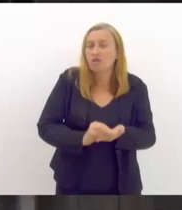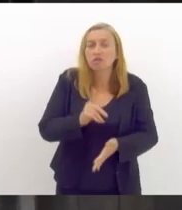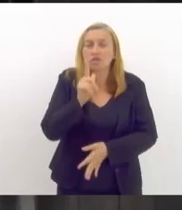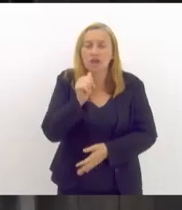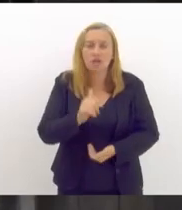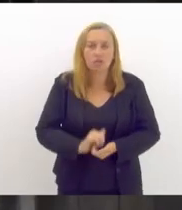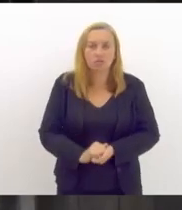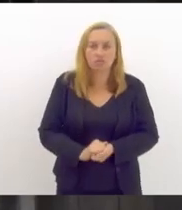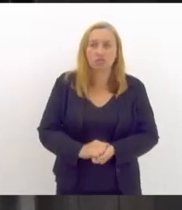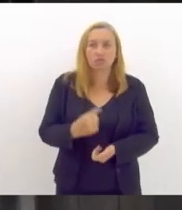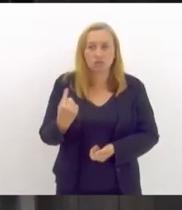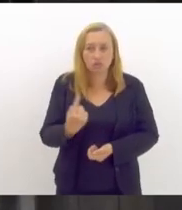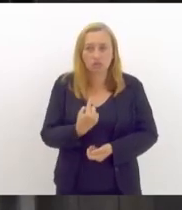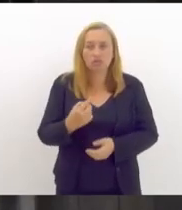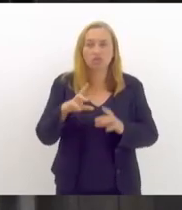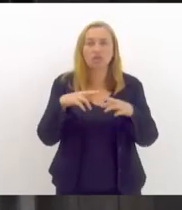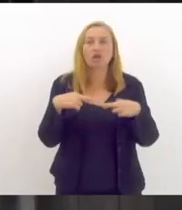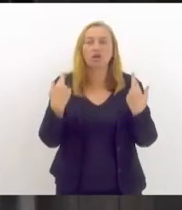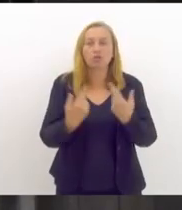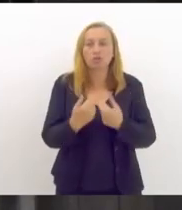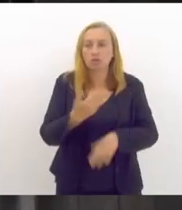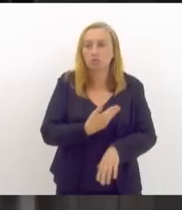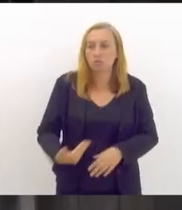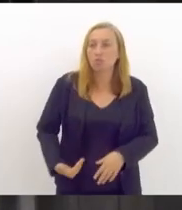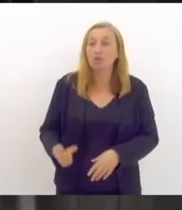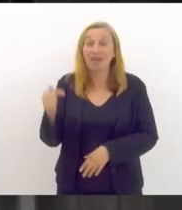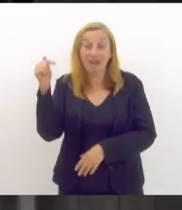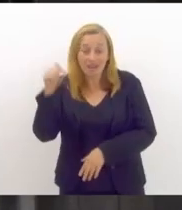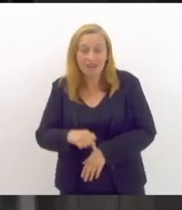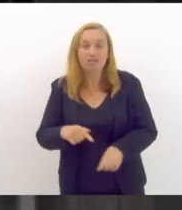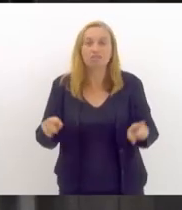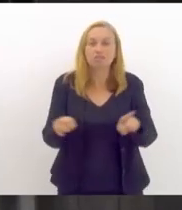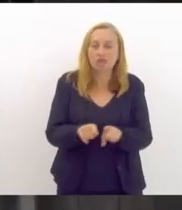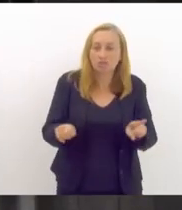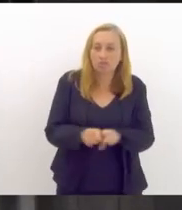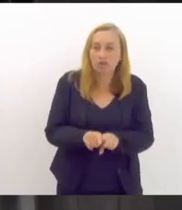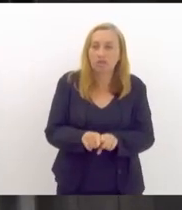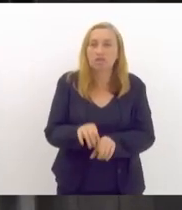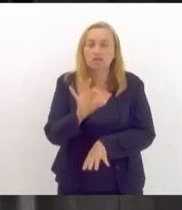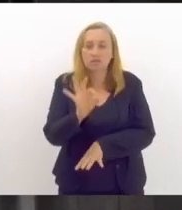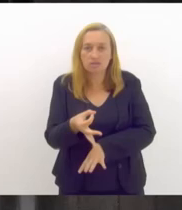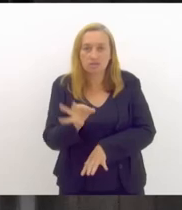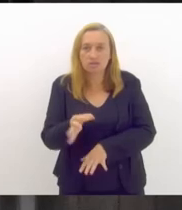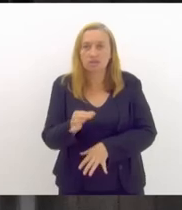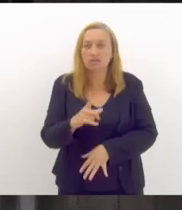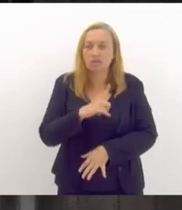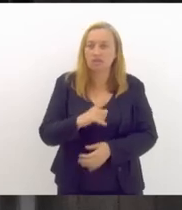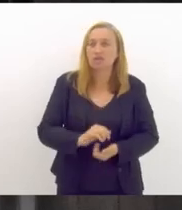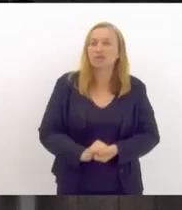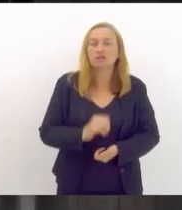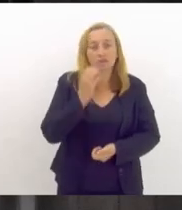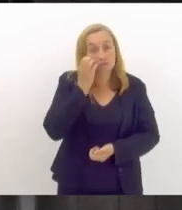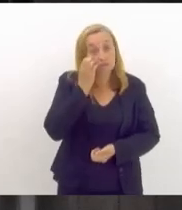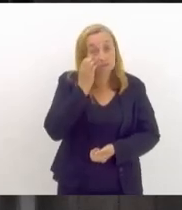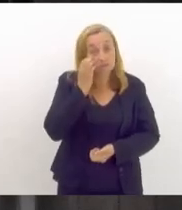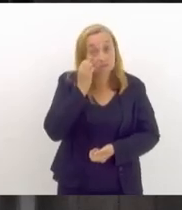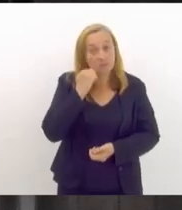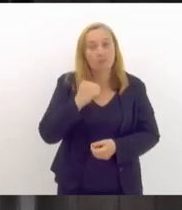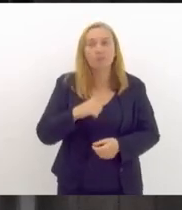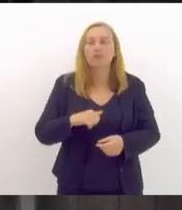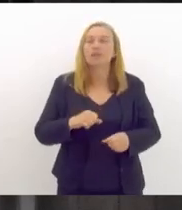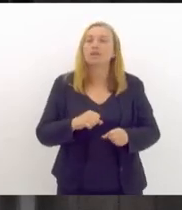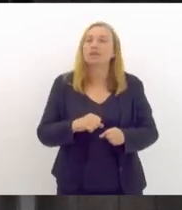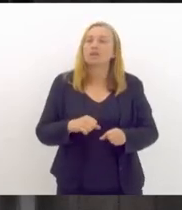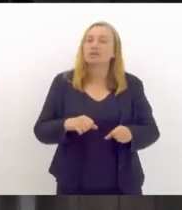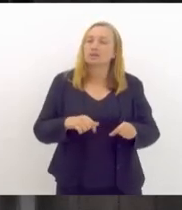e nós vamos fazer audiência pública aqui também pode ter certeza que nós estaremos nesse mandato